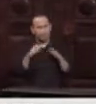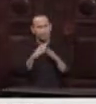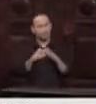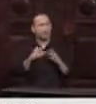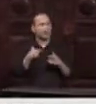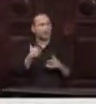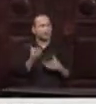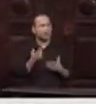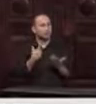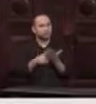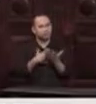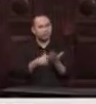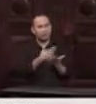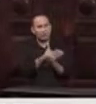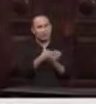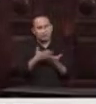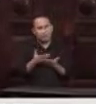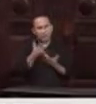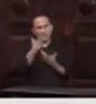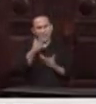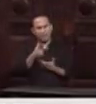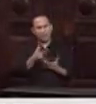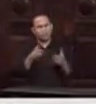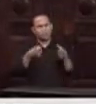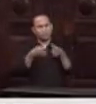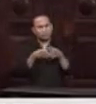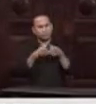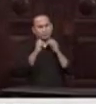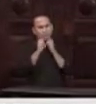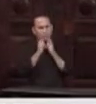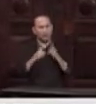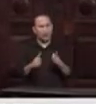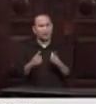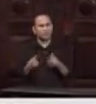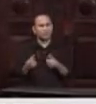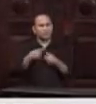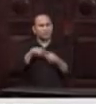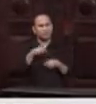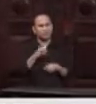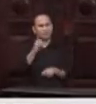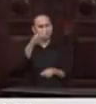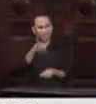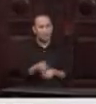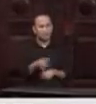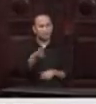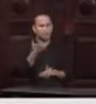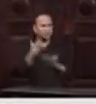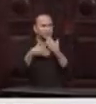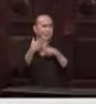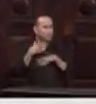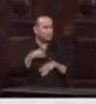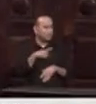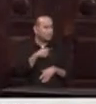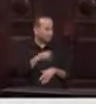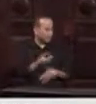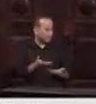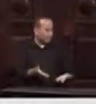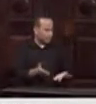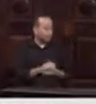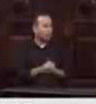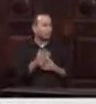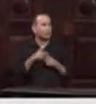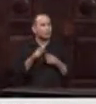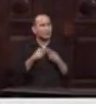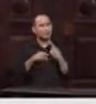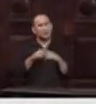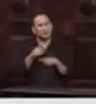comprometi a começar a trazer para a Tribuna da Alerj, trazer de volta, porque certamente esse tema já apareceu no passado aqui, já que é um problema que se